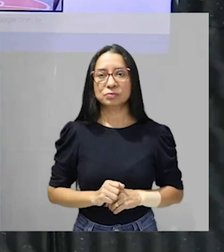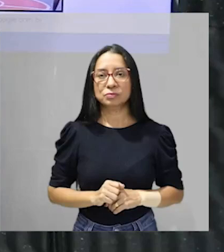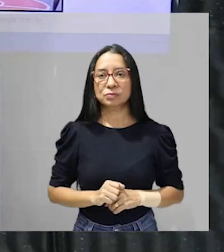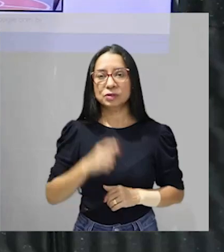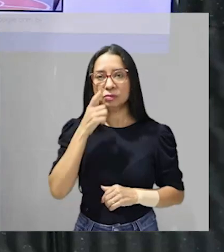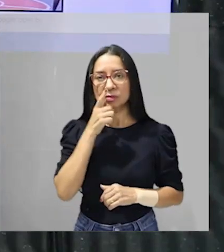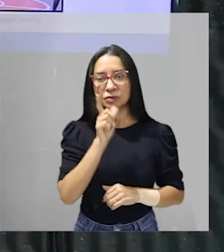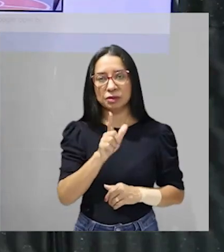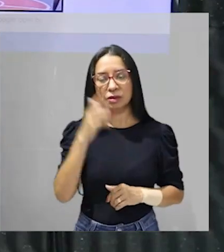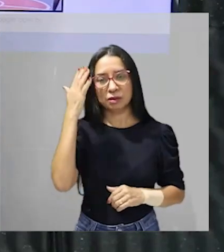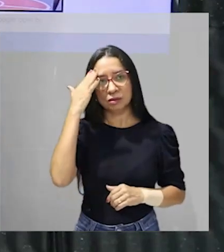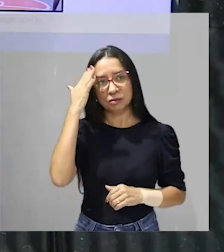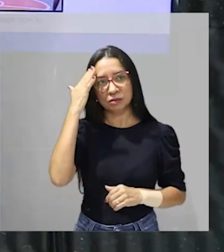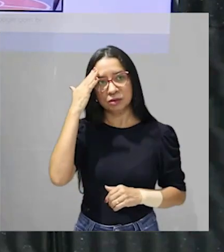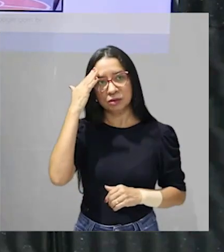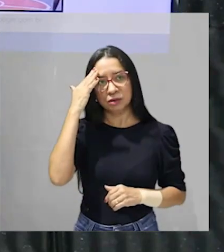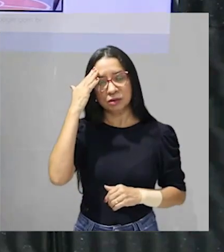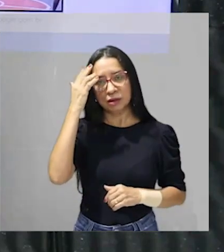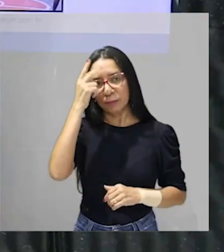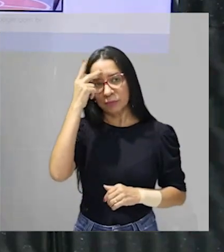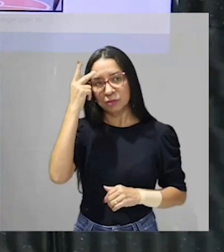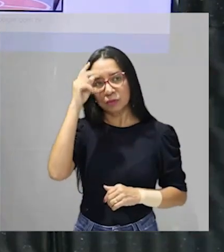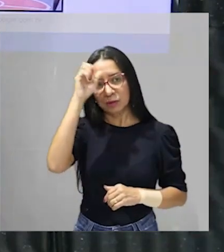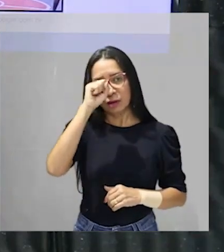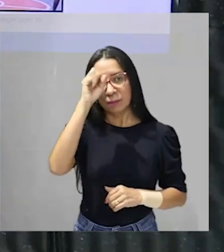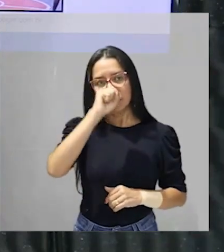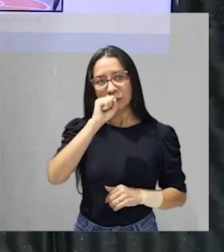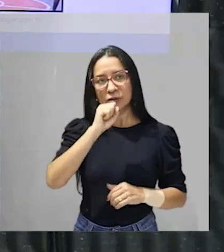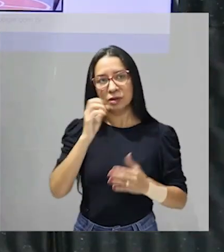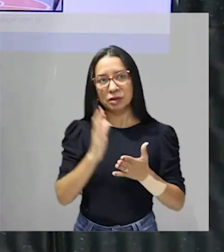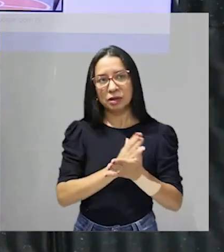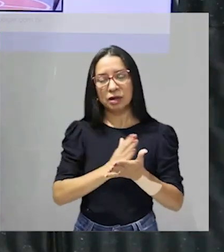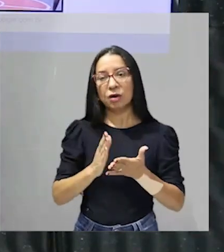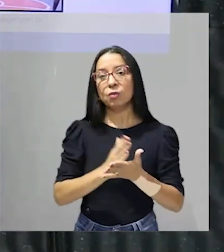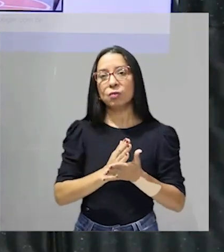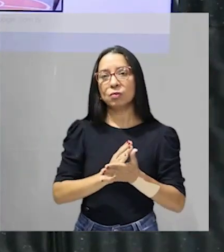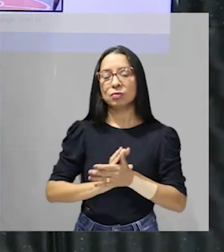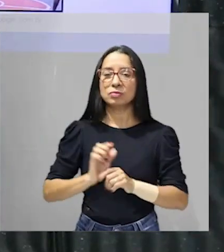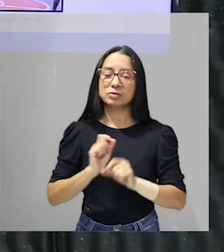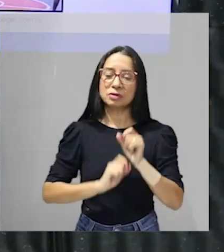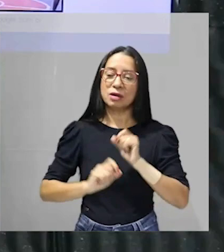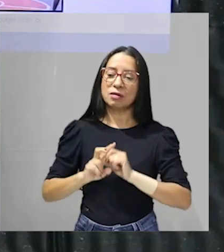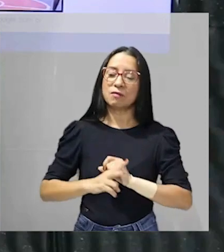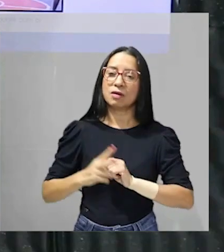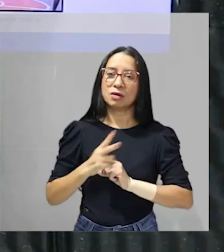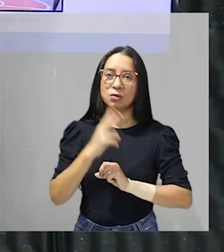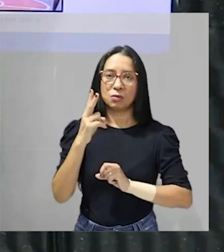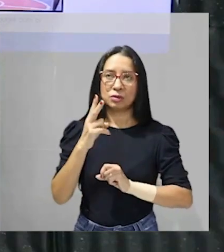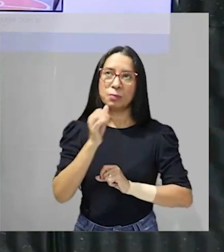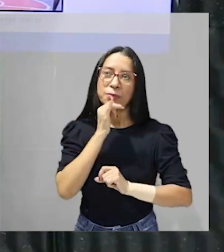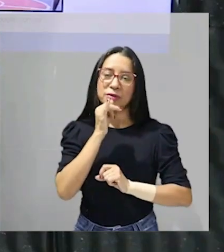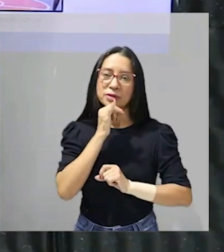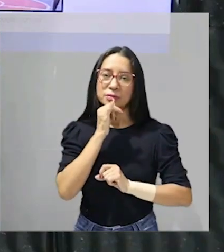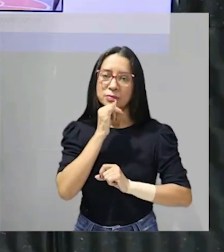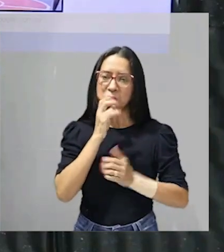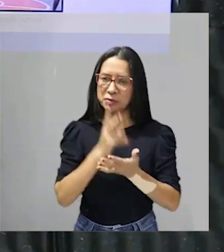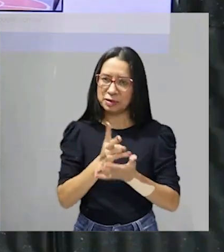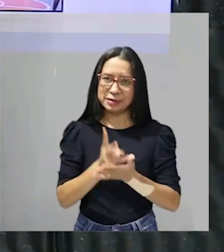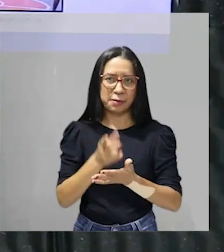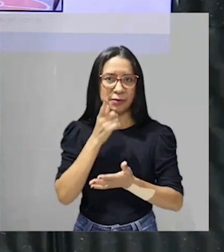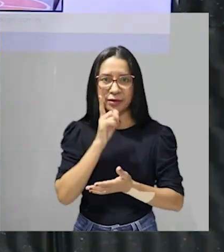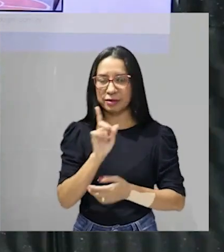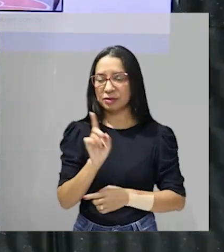Vocês conseguem com a derrota indivíduo ele vai aprender alguns valores ele vai aprender que nem sempre ele vai ganhar então alguns ensinamentos são passados